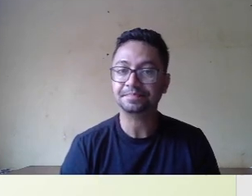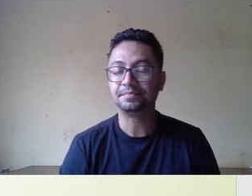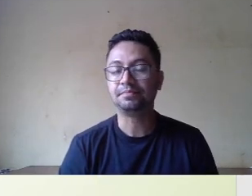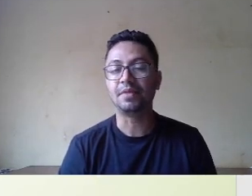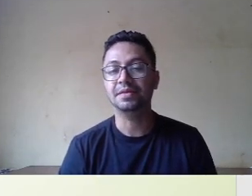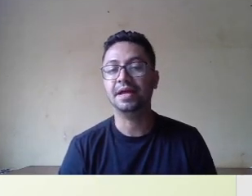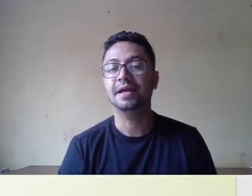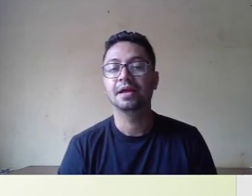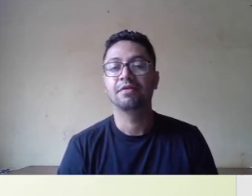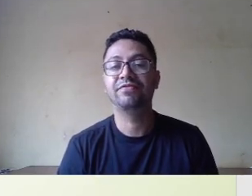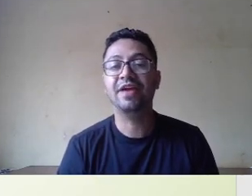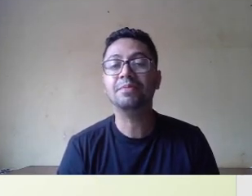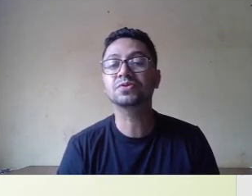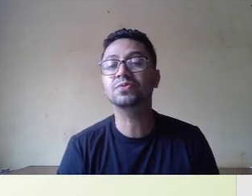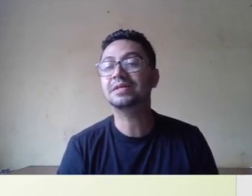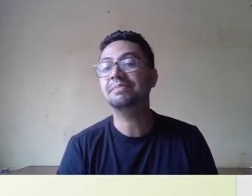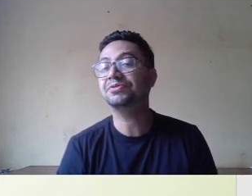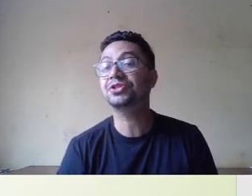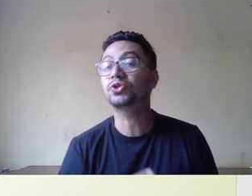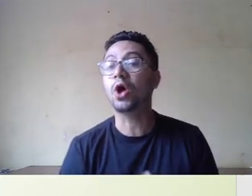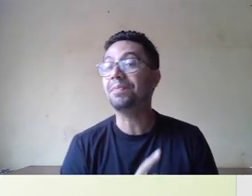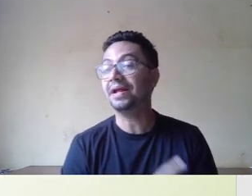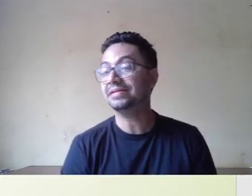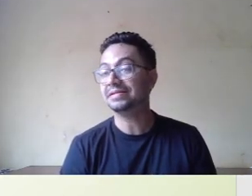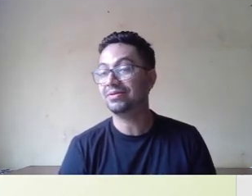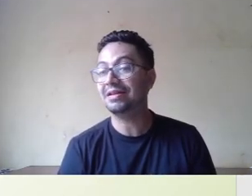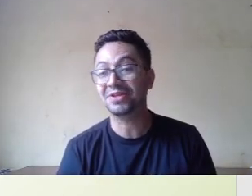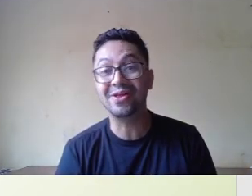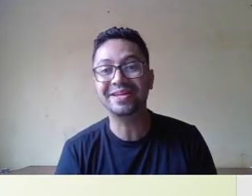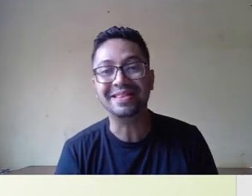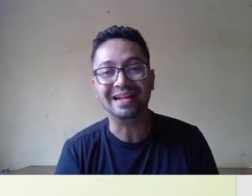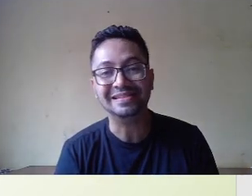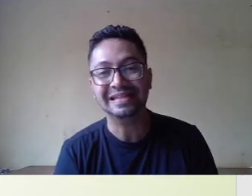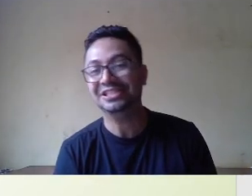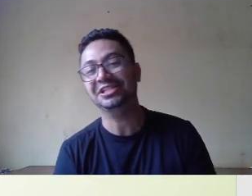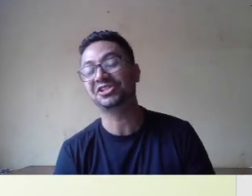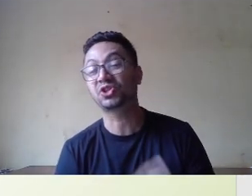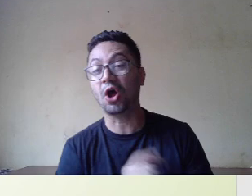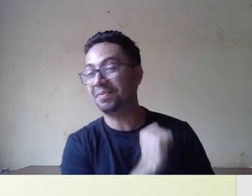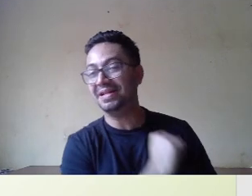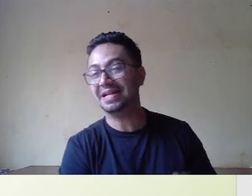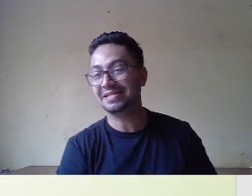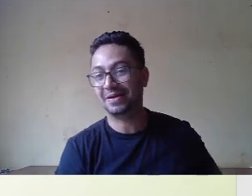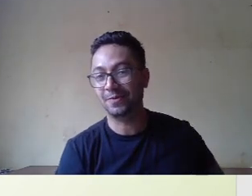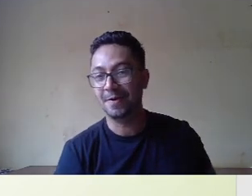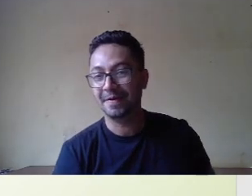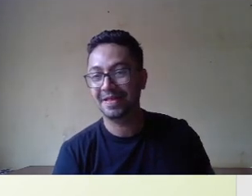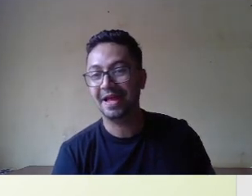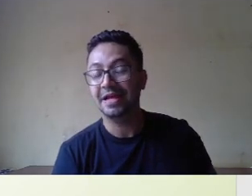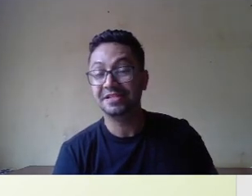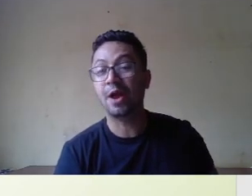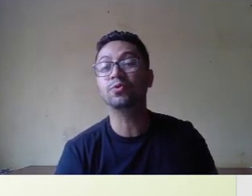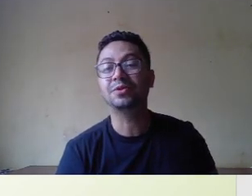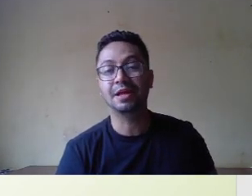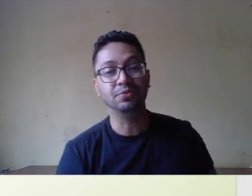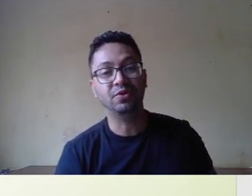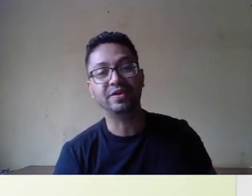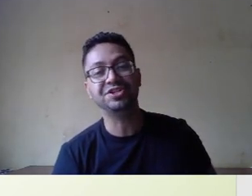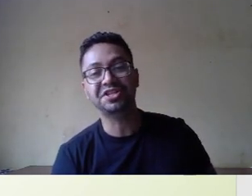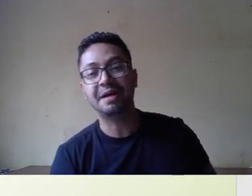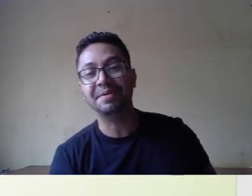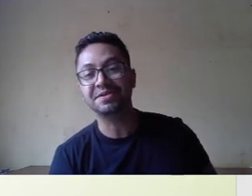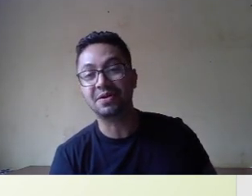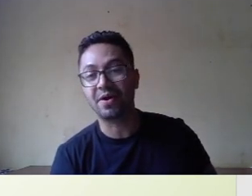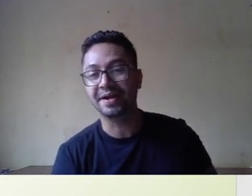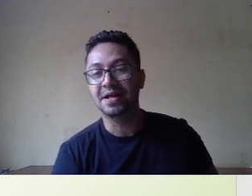acima, né, vemos um exemplo de topicalização na Libras. Olha que interessante, gente. Topicalização, né? Já é um termo novo